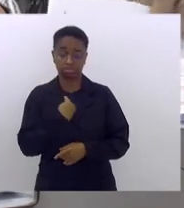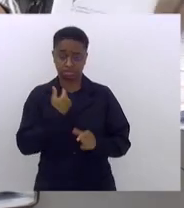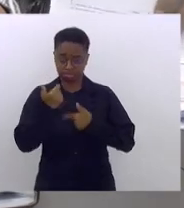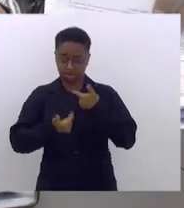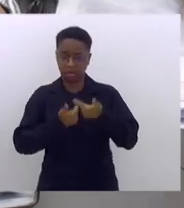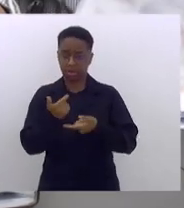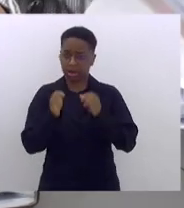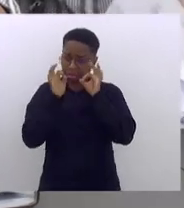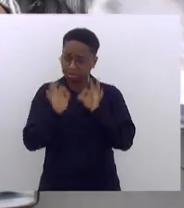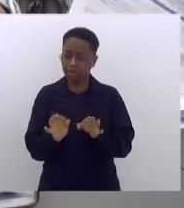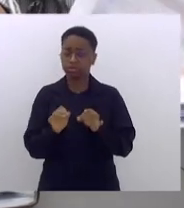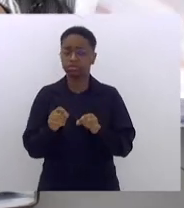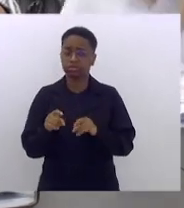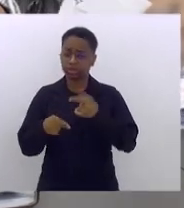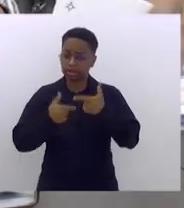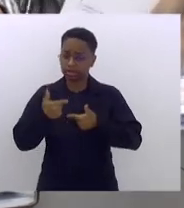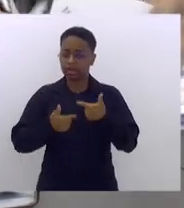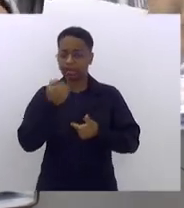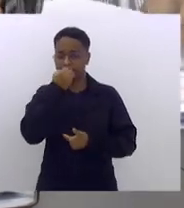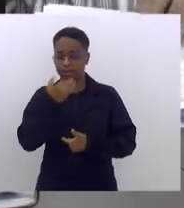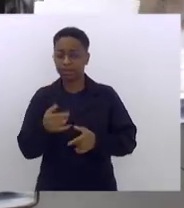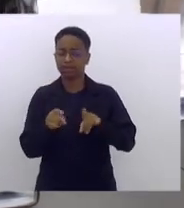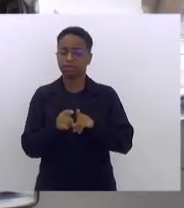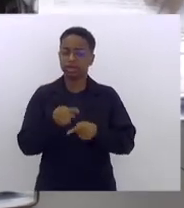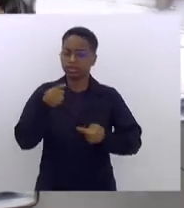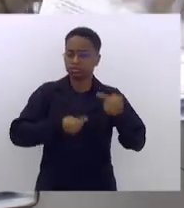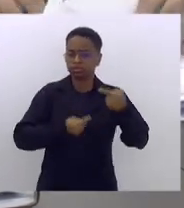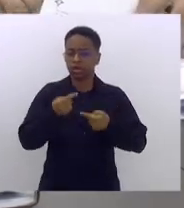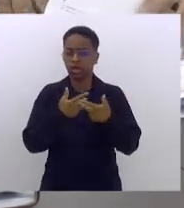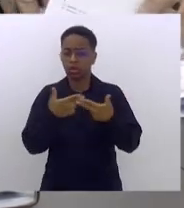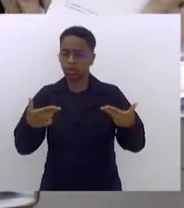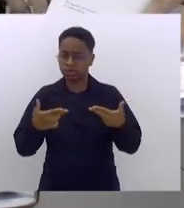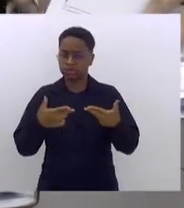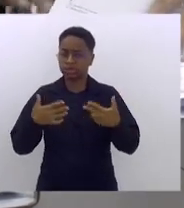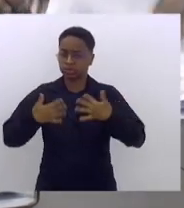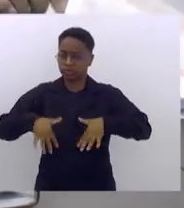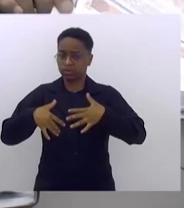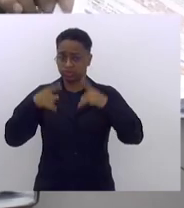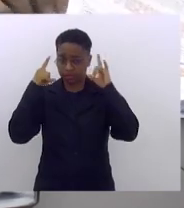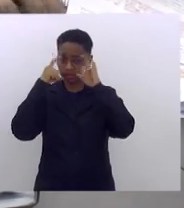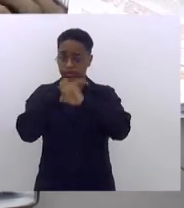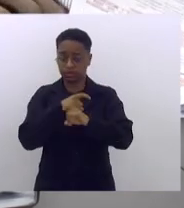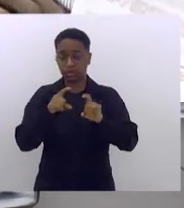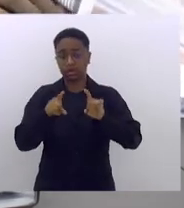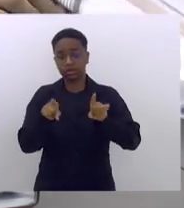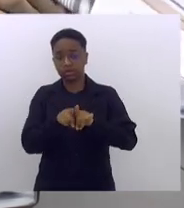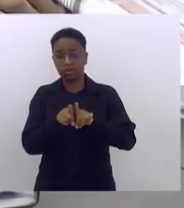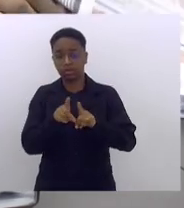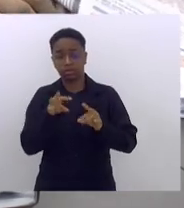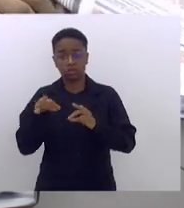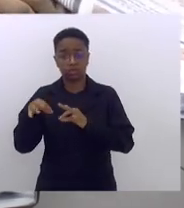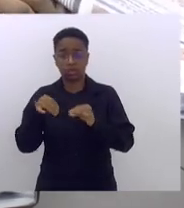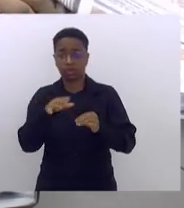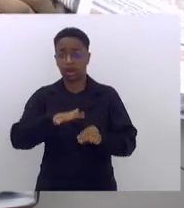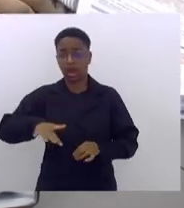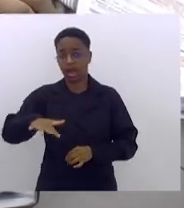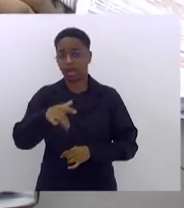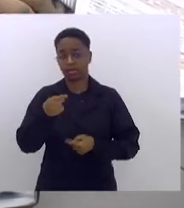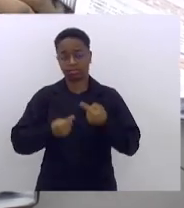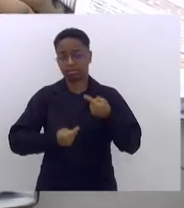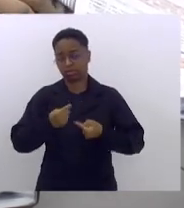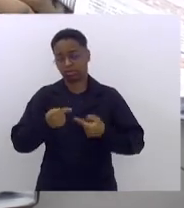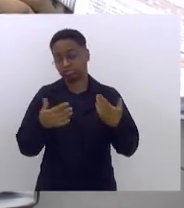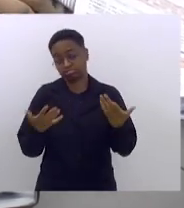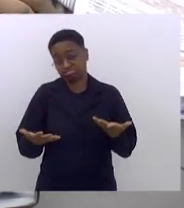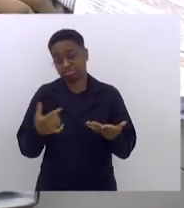muito bem, tem enfrentado temas polêmicos de todas as vertentes políticas e ideológicas. Então,